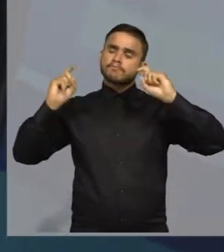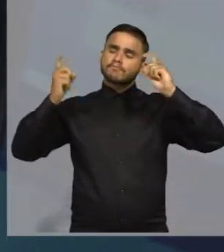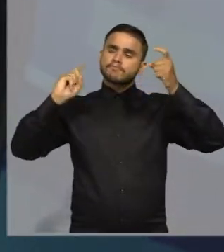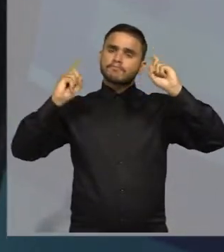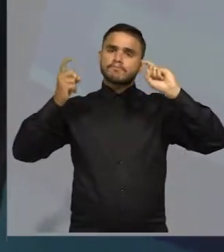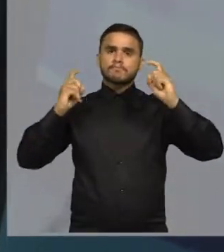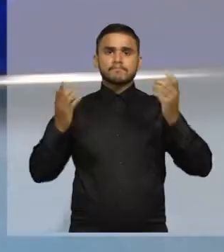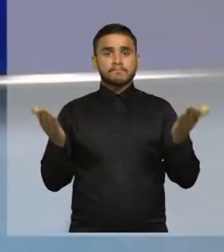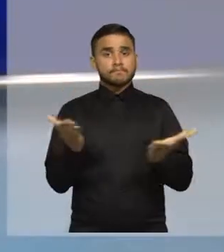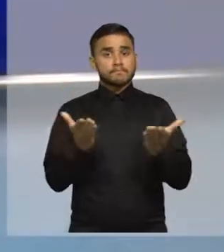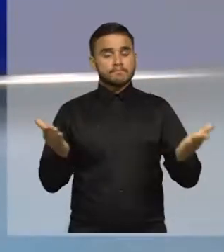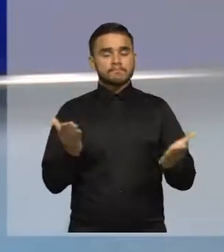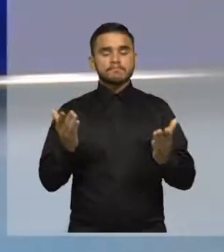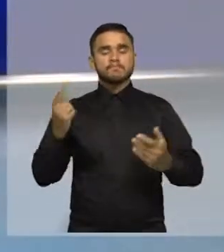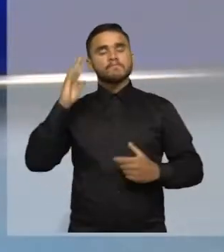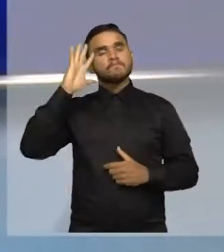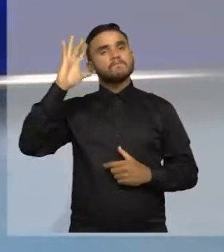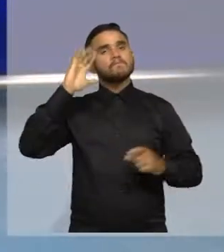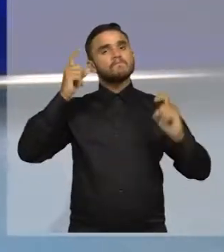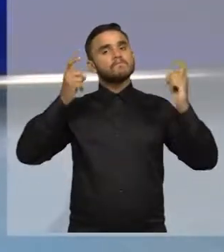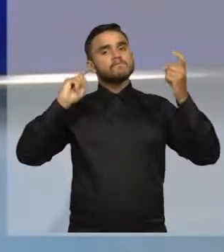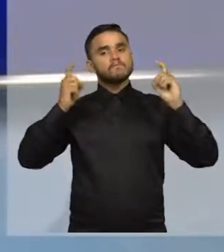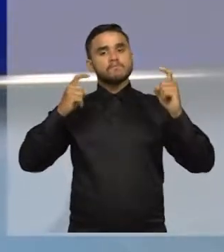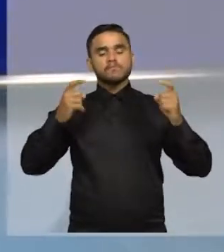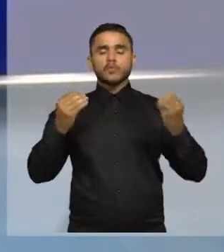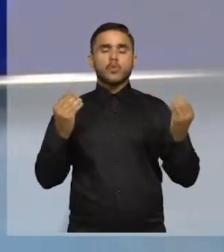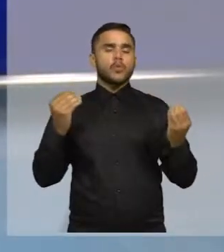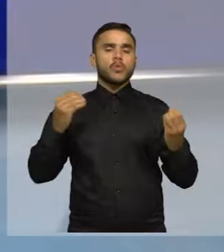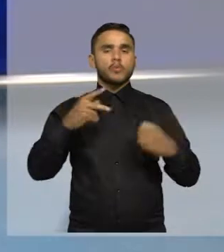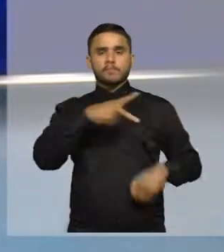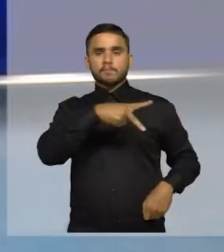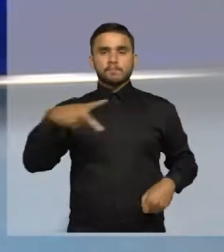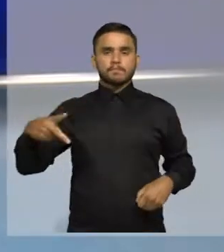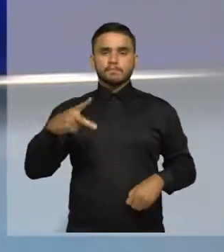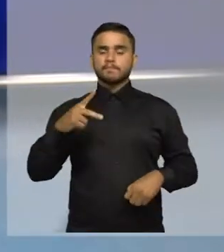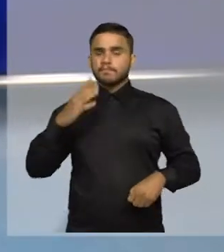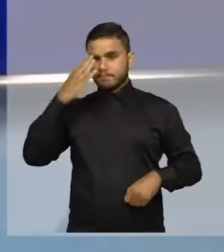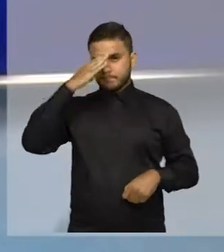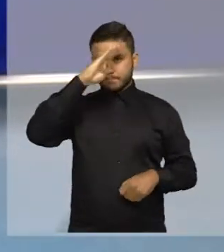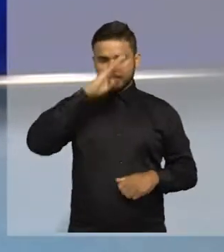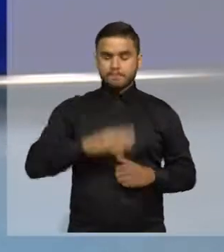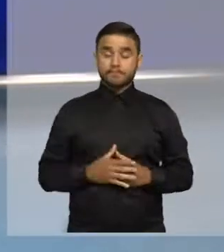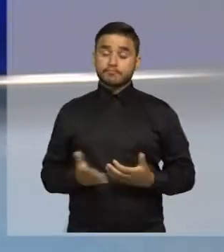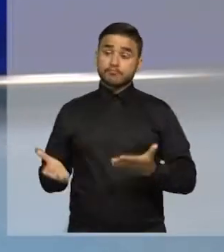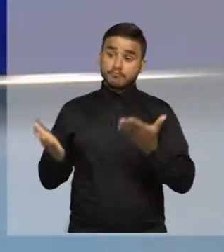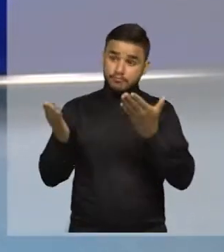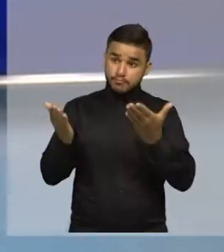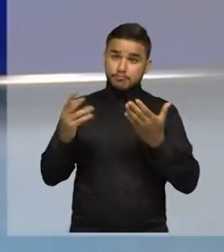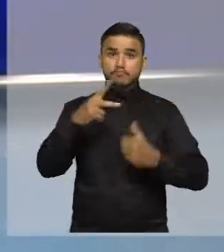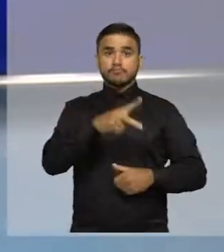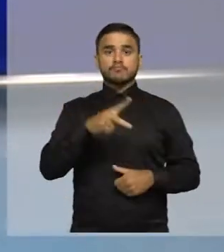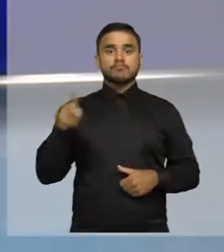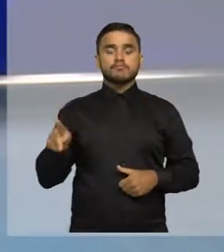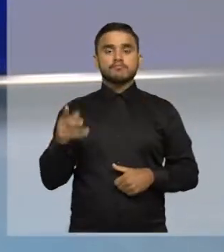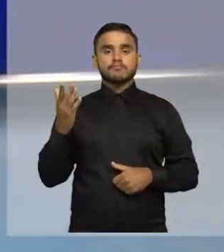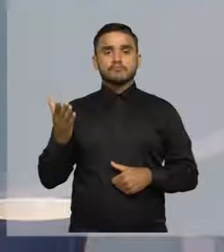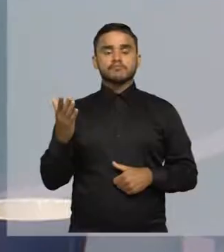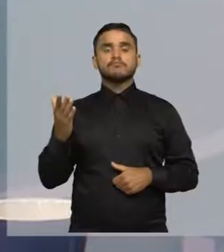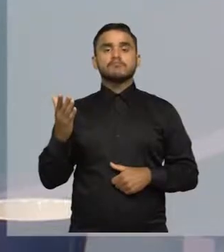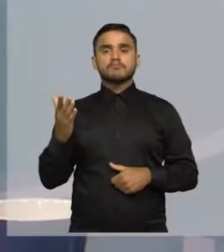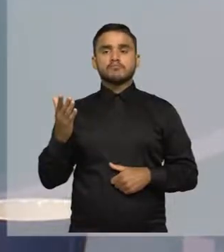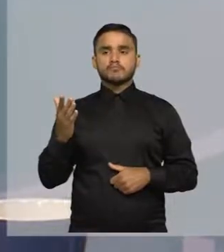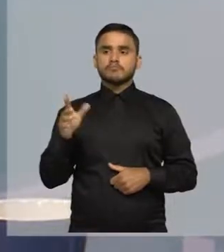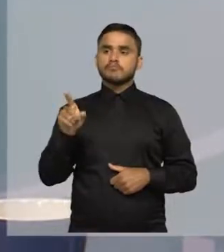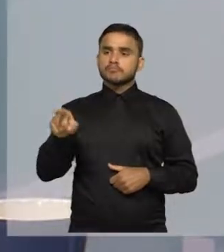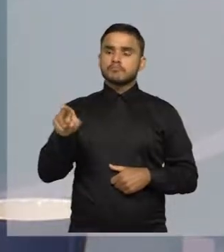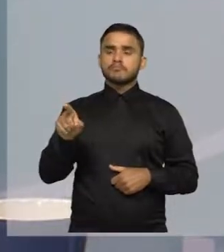questões. Vamos hoje refletir muito sobre o governo Bolsonaro. O também professor, presidente da Academia Cearense de Literatura